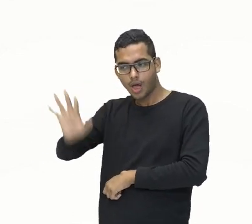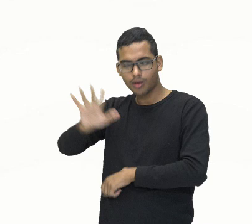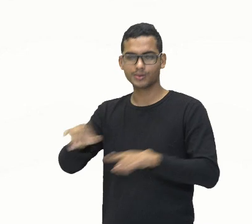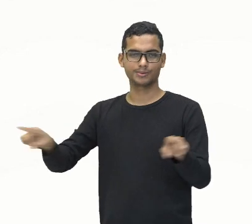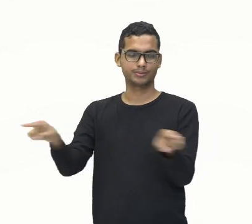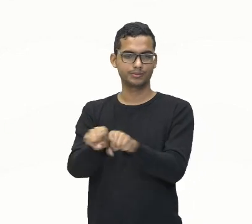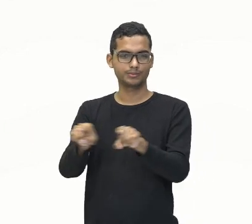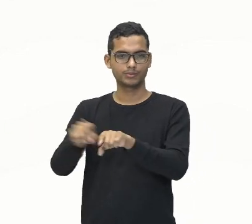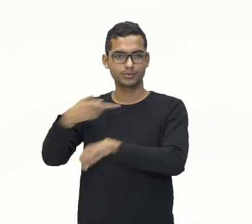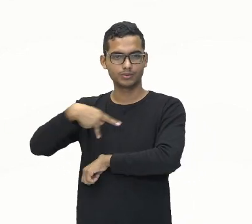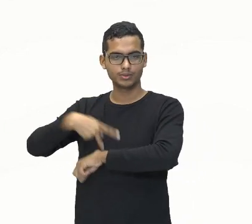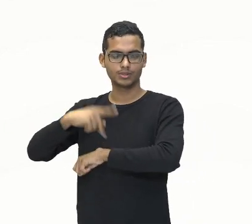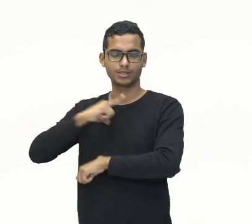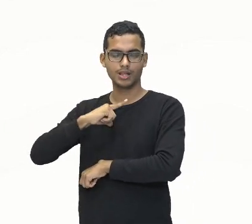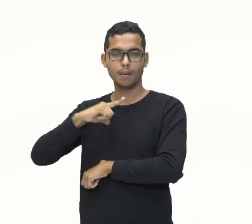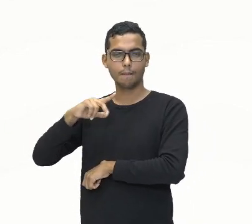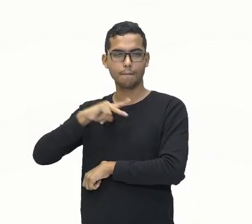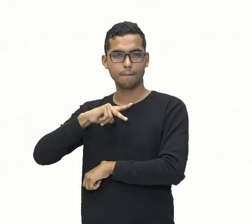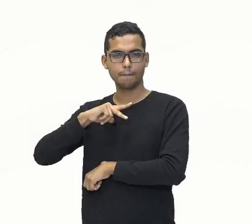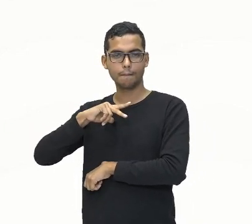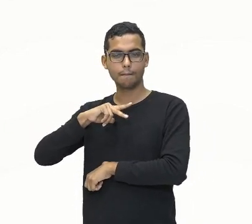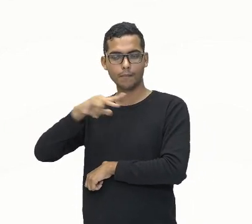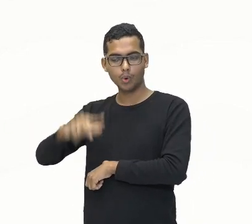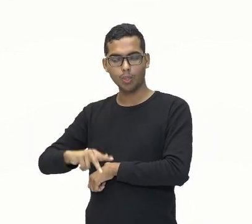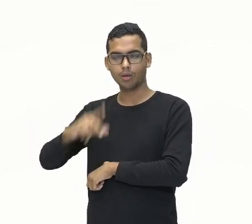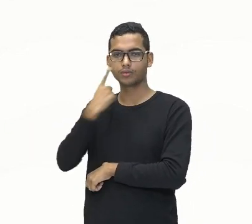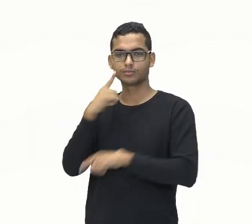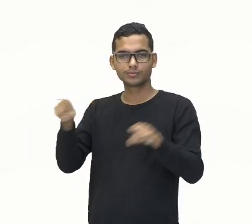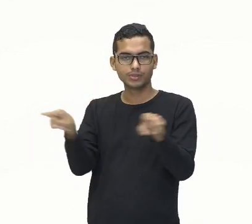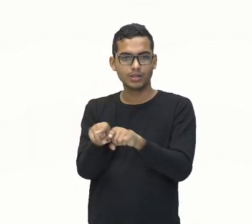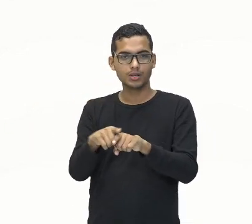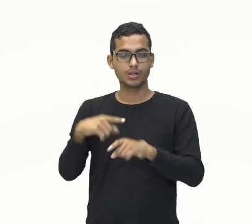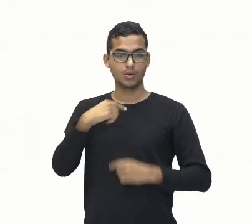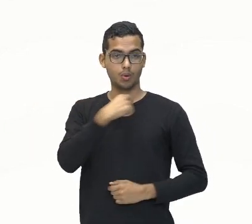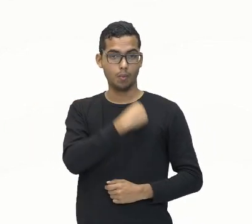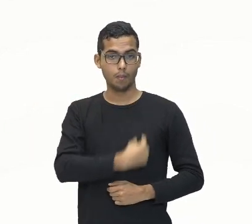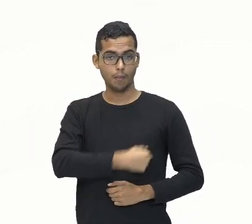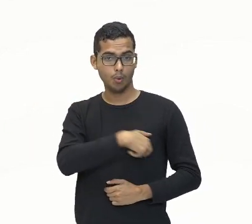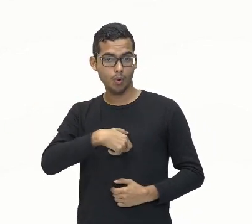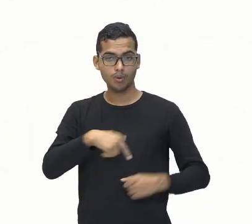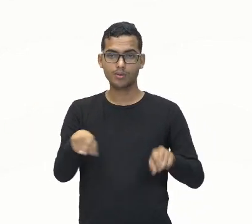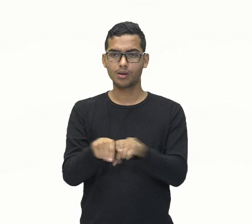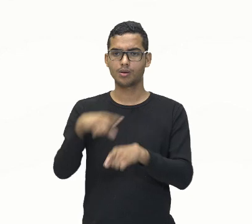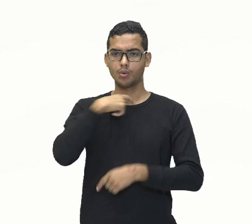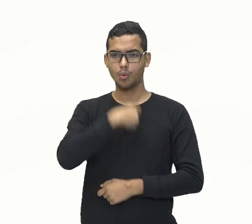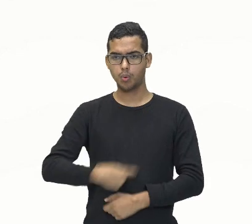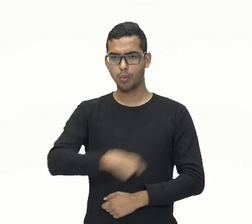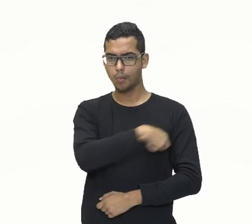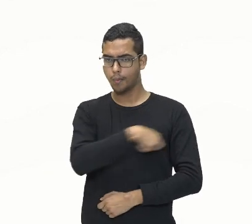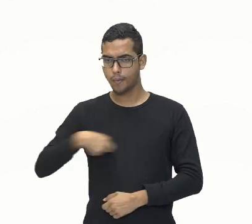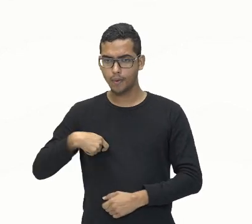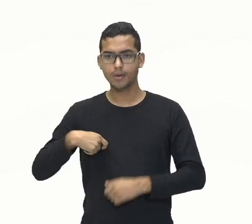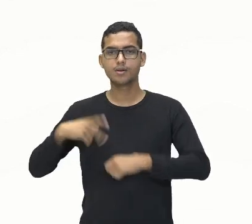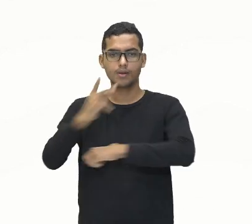só aqui, Suécia, Suíça, são países realmente que têm